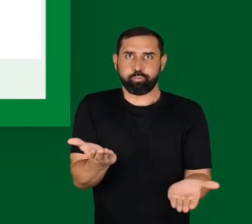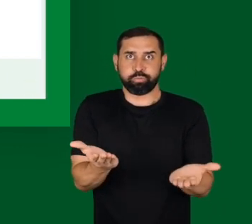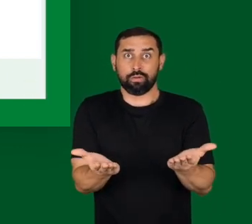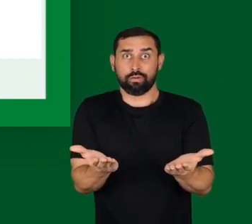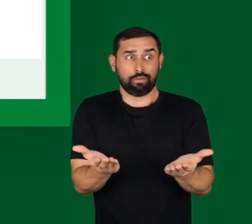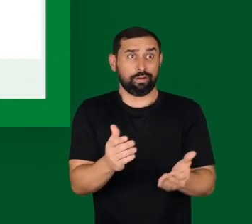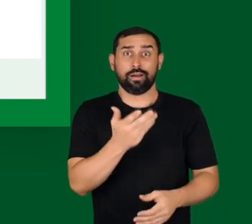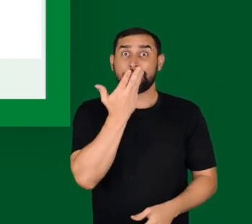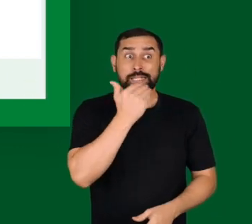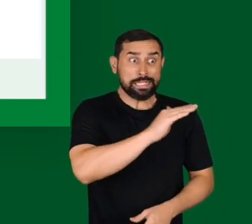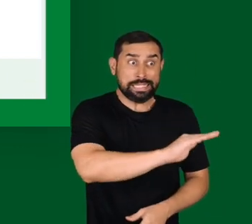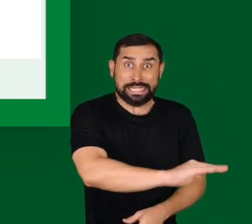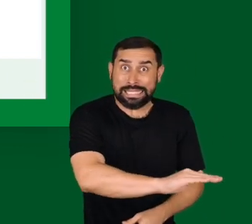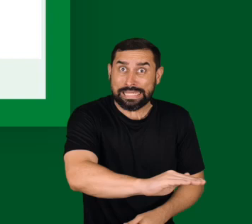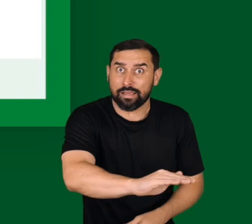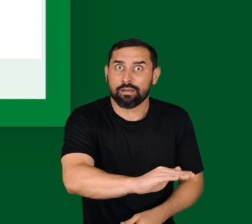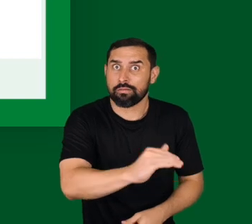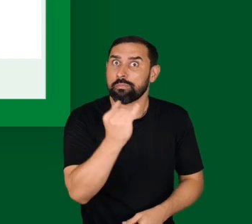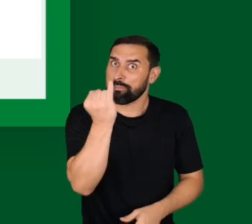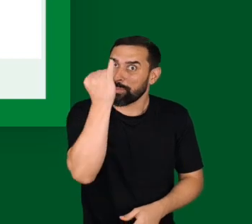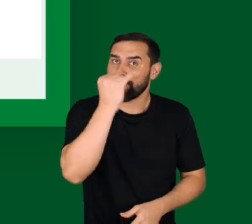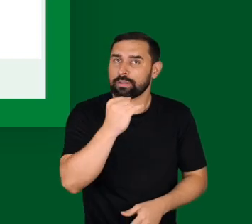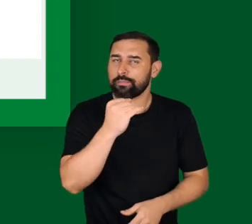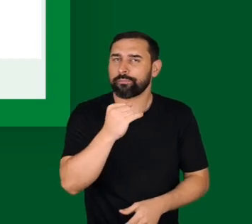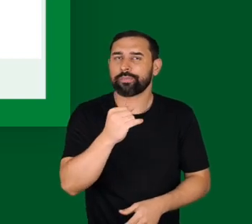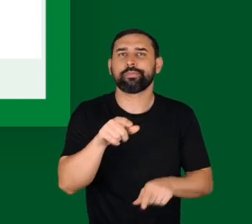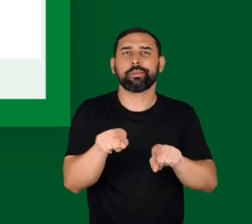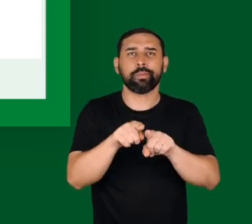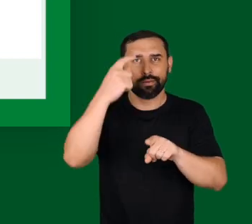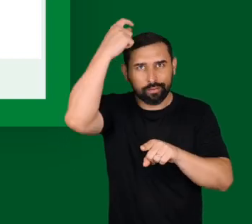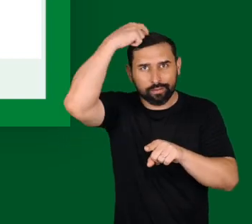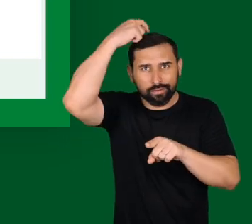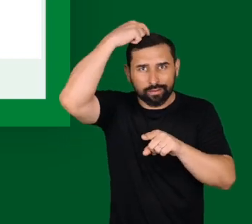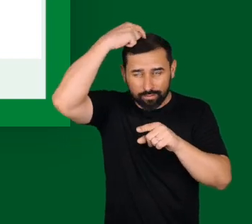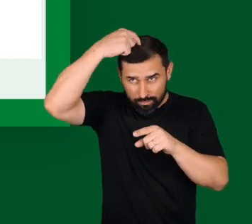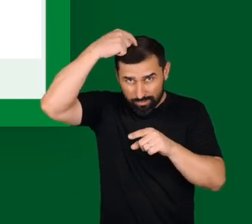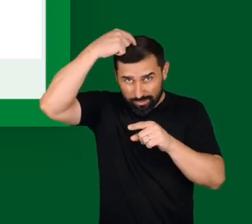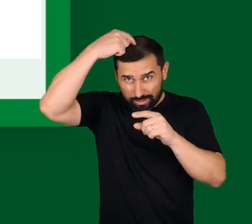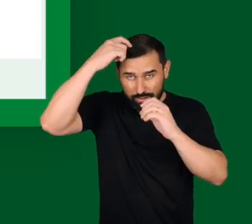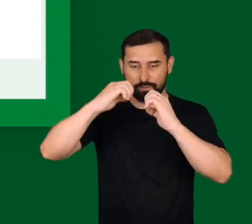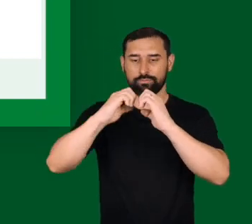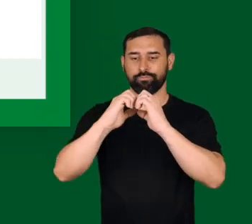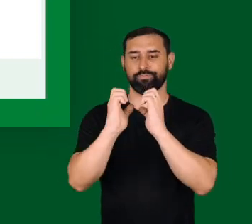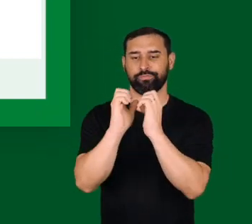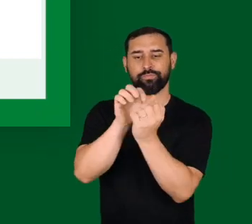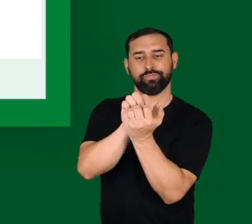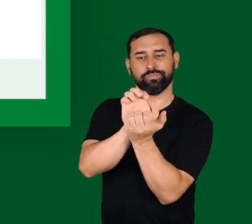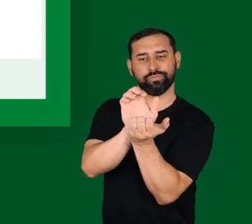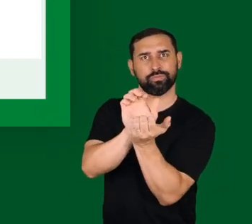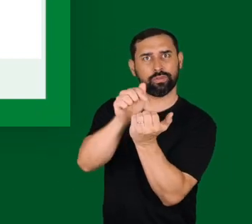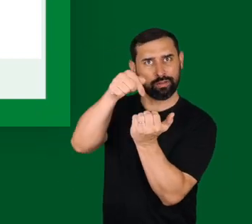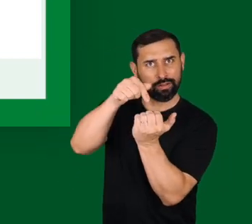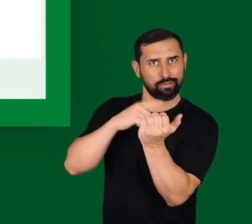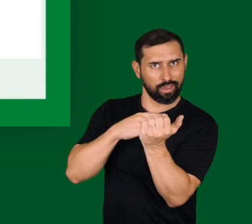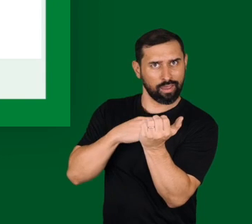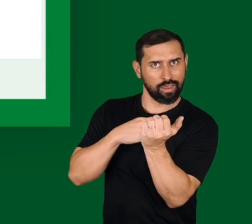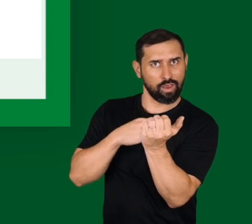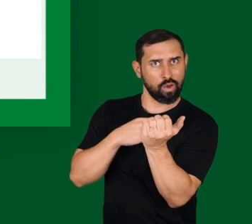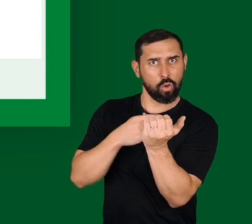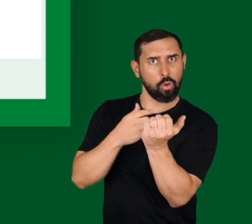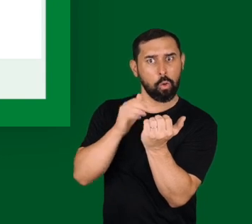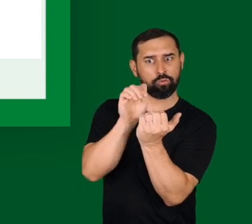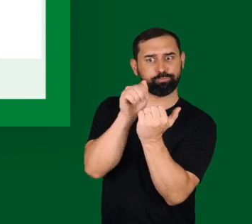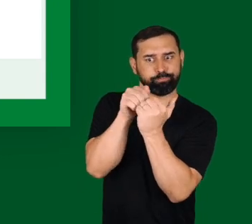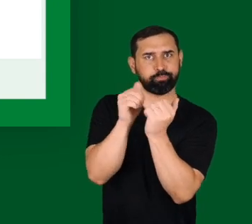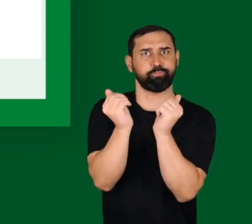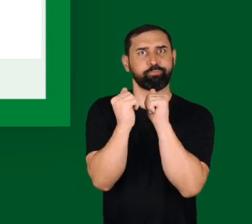estatura, peso nas crianças menores, isso é importante. A fontanela ainda é aberta, ela tem abaulamento, tem sinal de